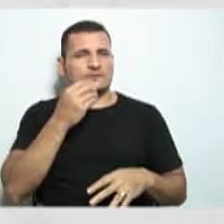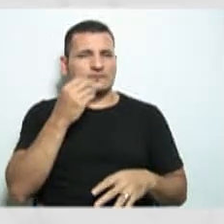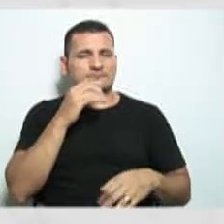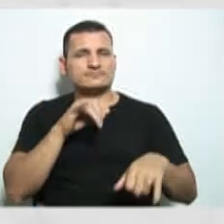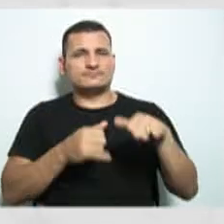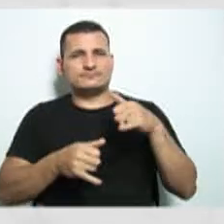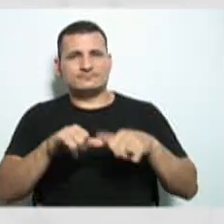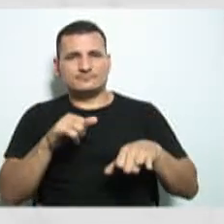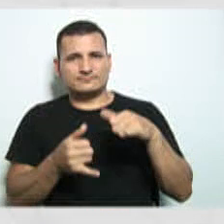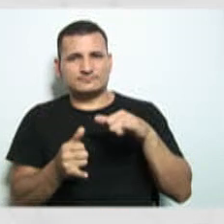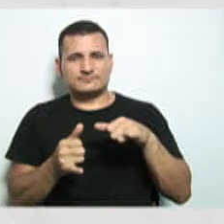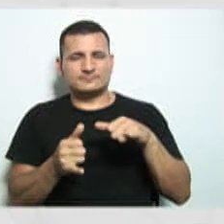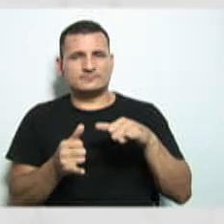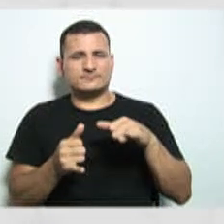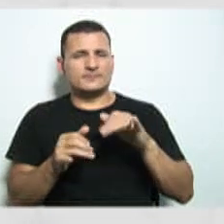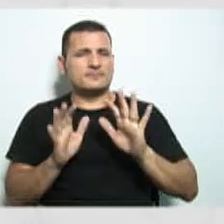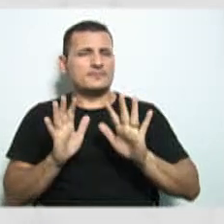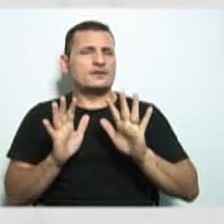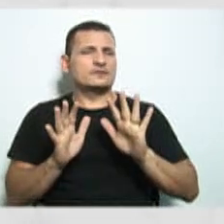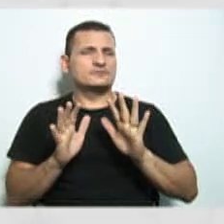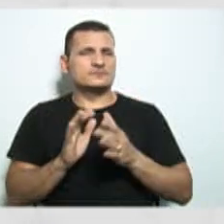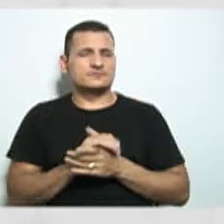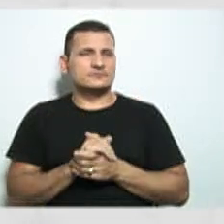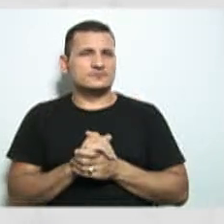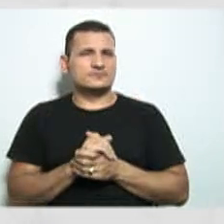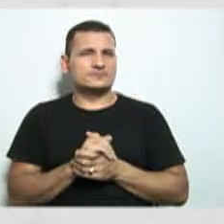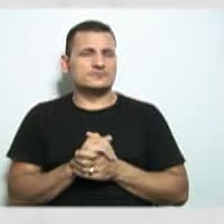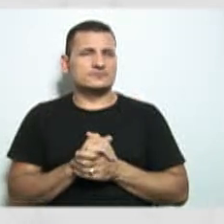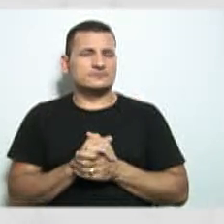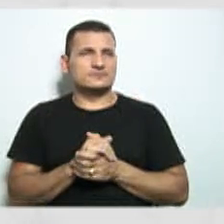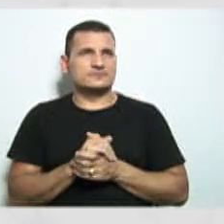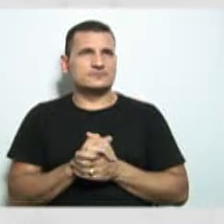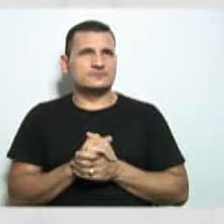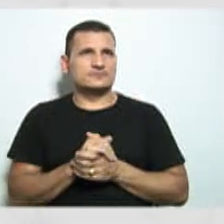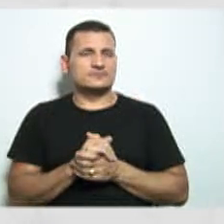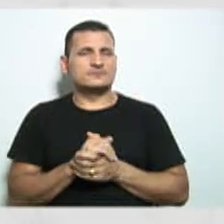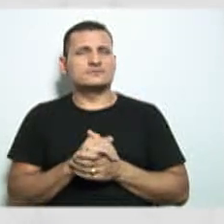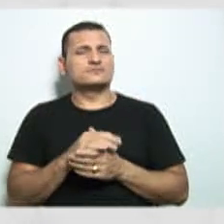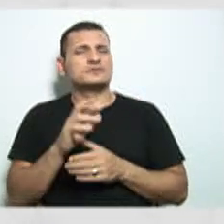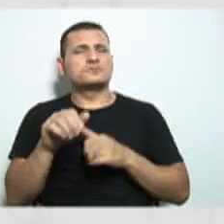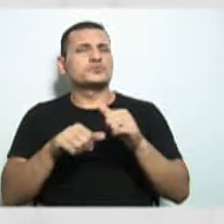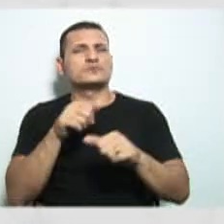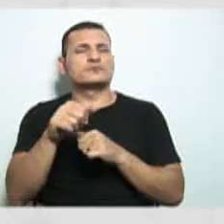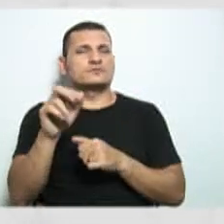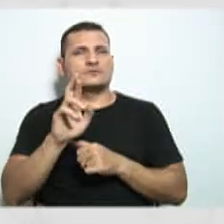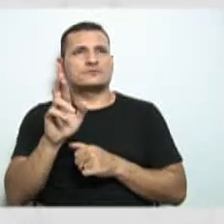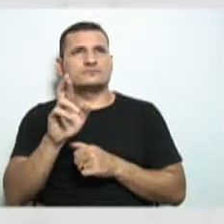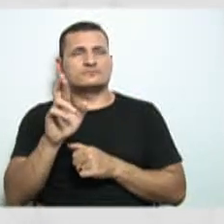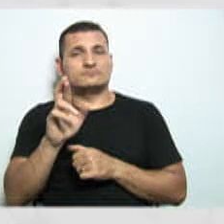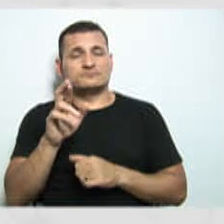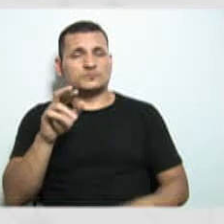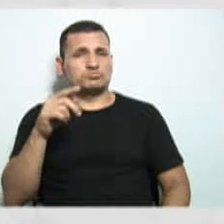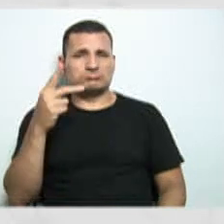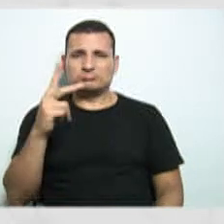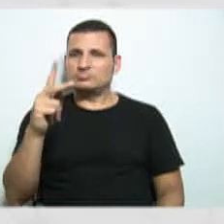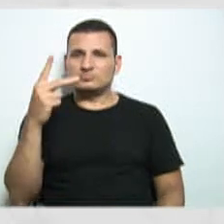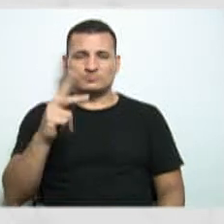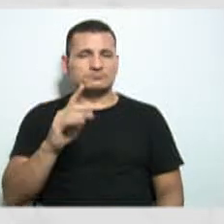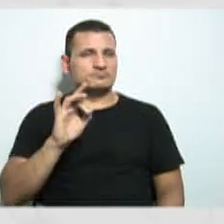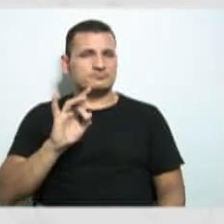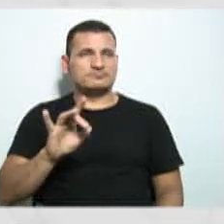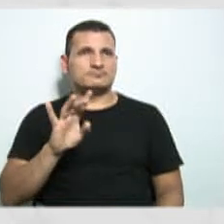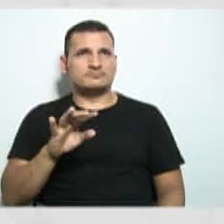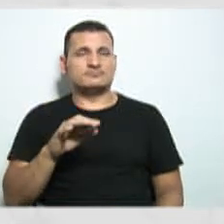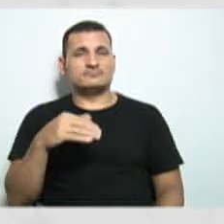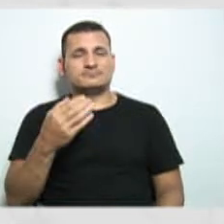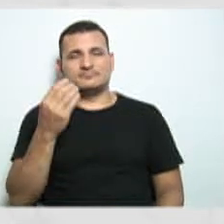química, né? Mas espera aí, quem somente pode mudar esse patamar? Você. Então, isso aqui,